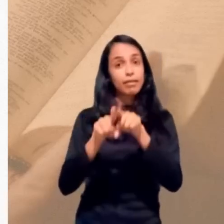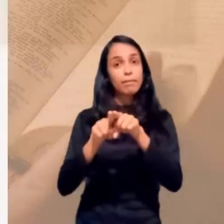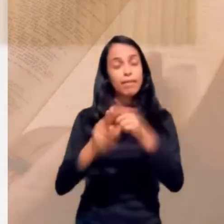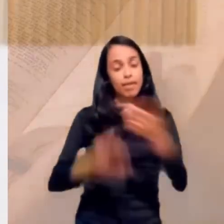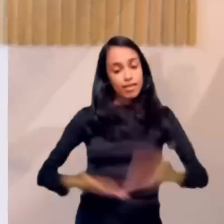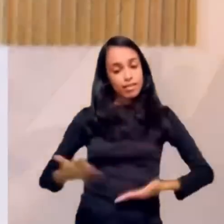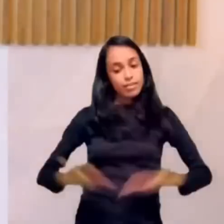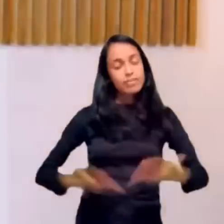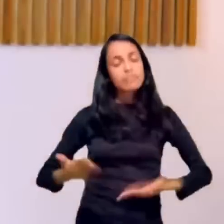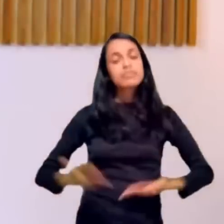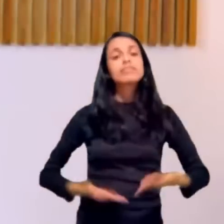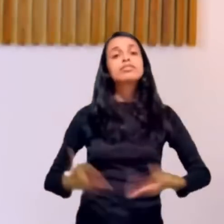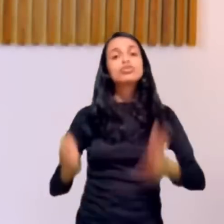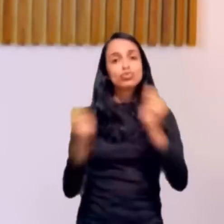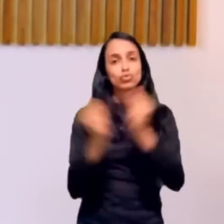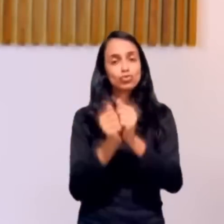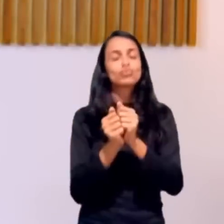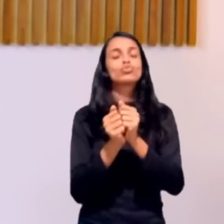Queridos,